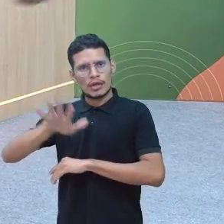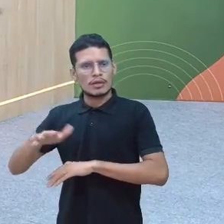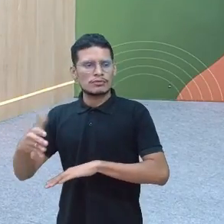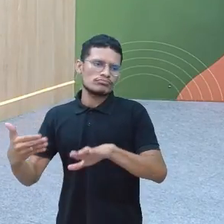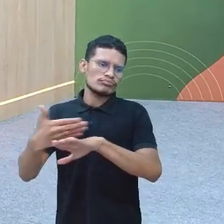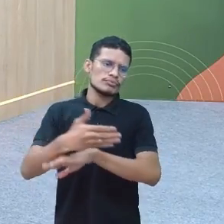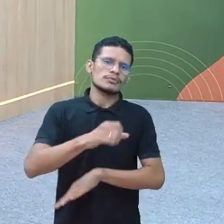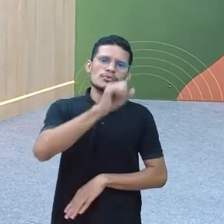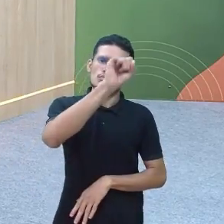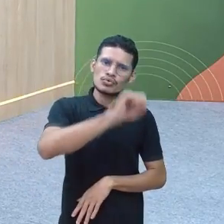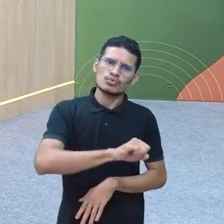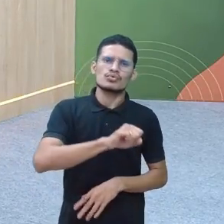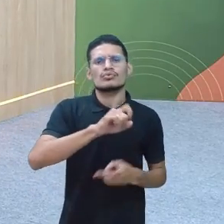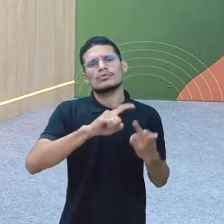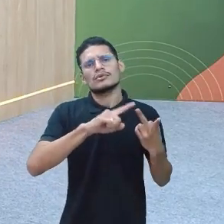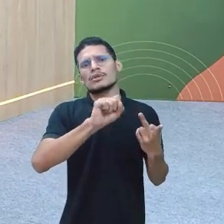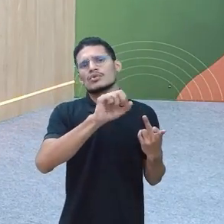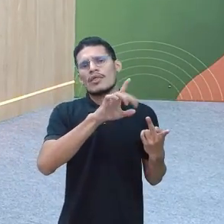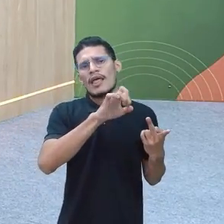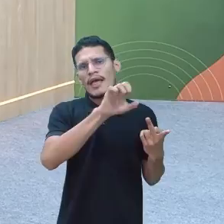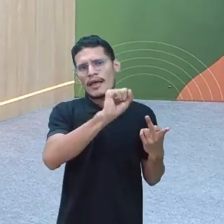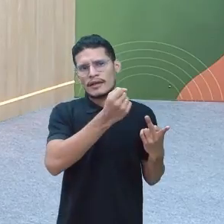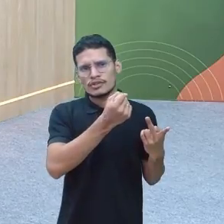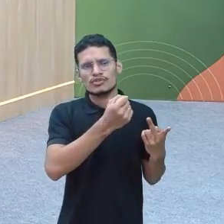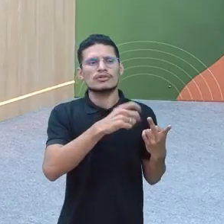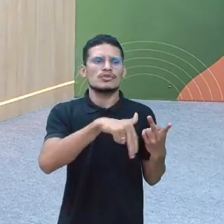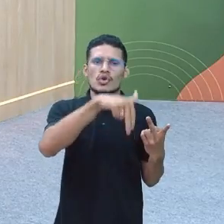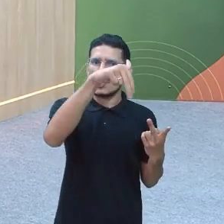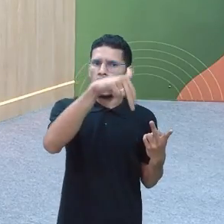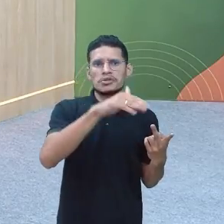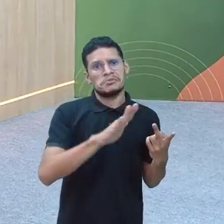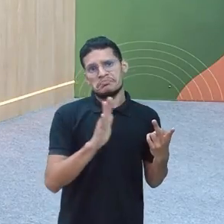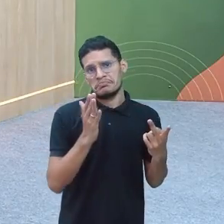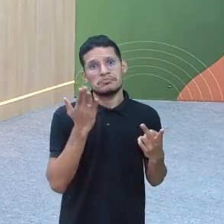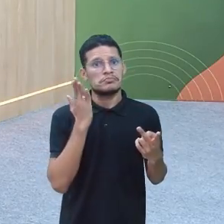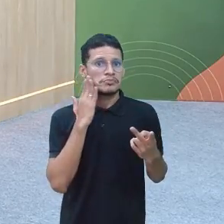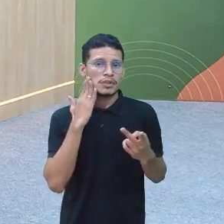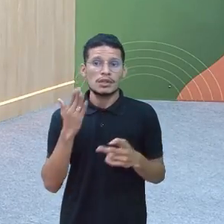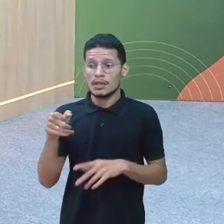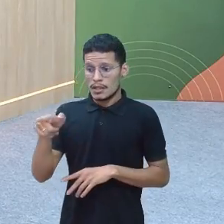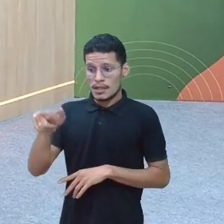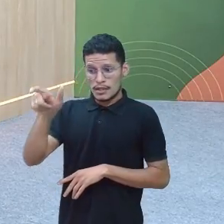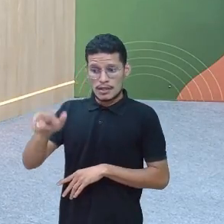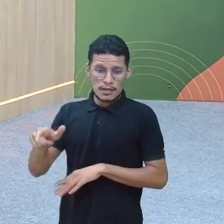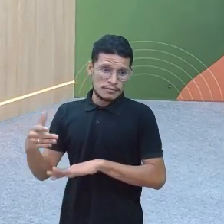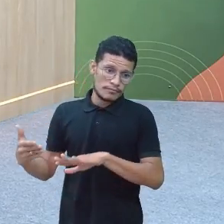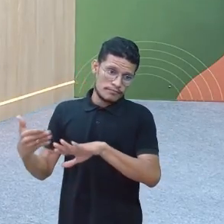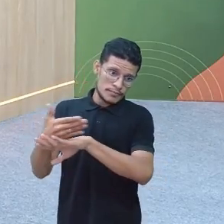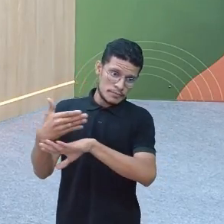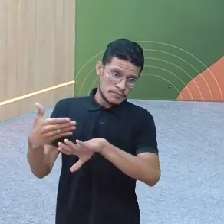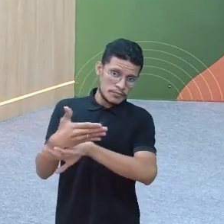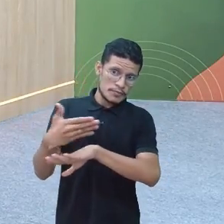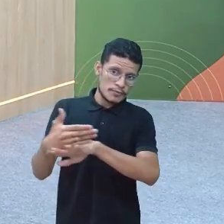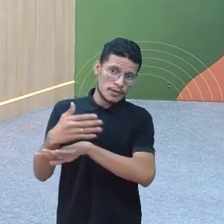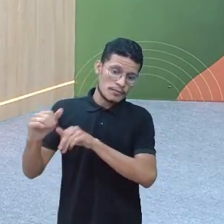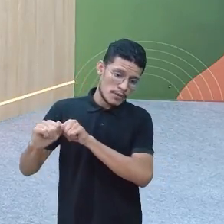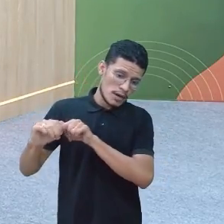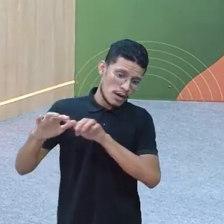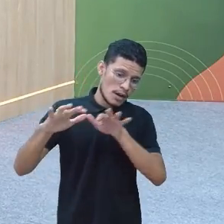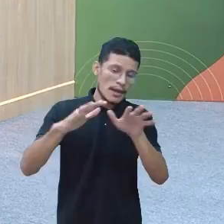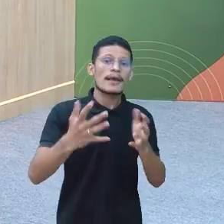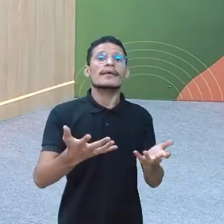para o sul, para ir para o sudeste, para ir para o norte, enfim. Com isso, ele também passa a disseminar a